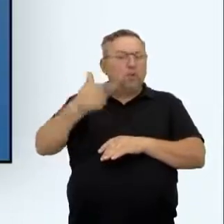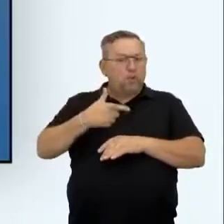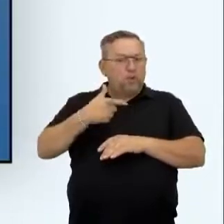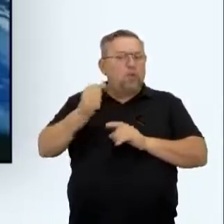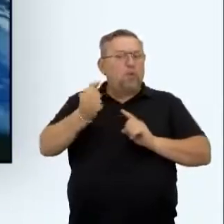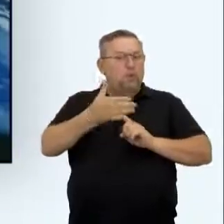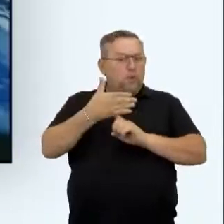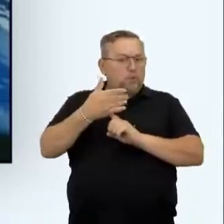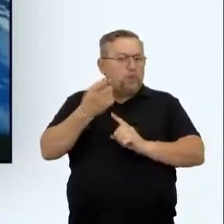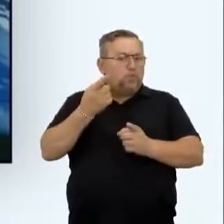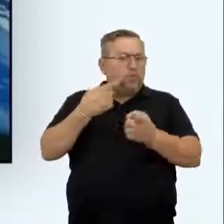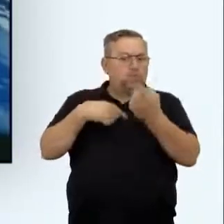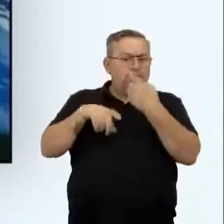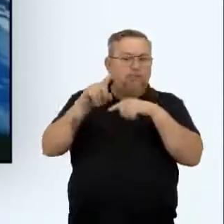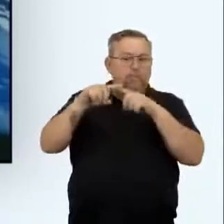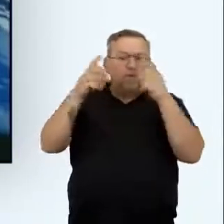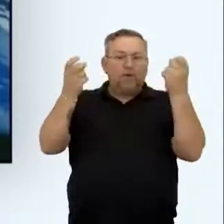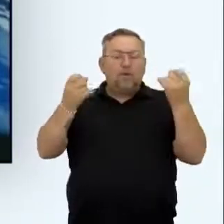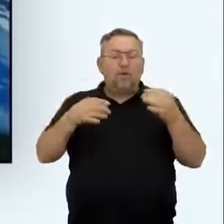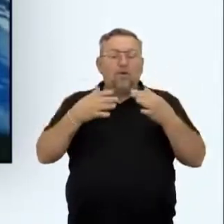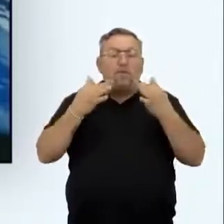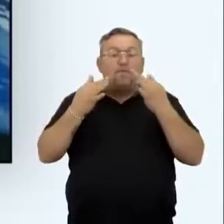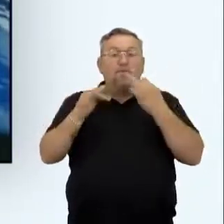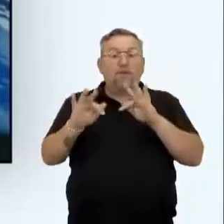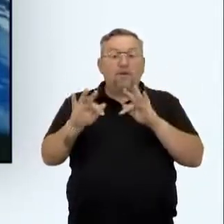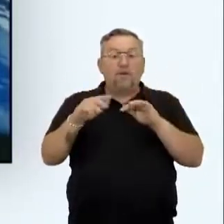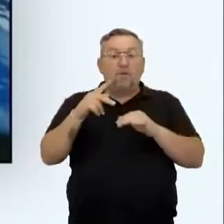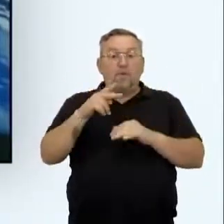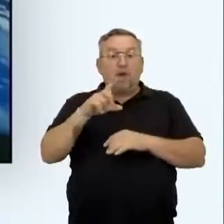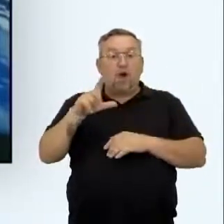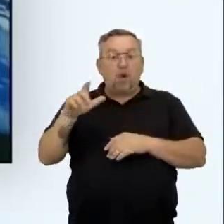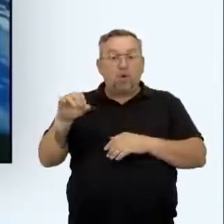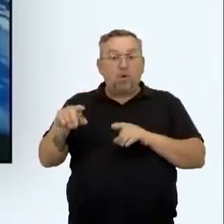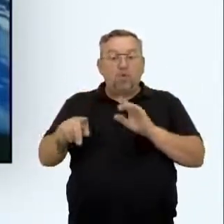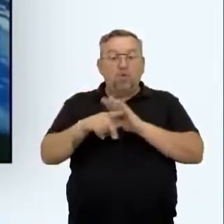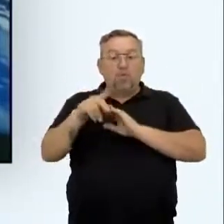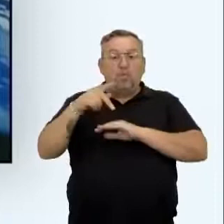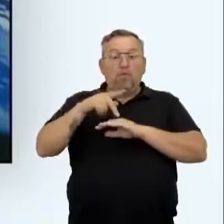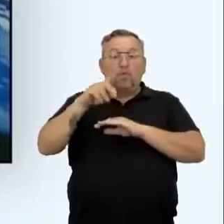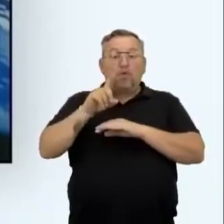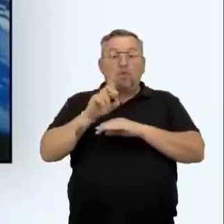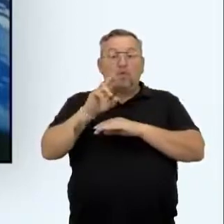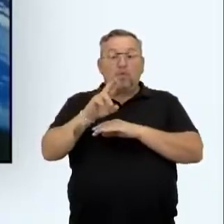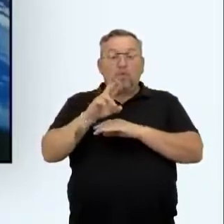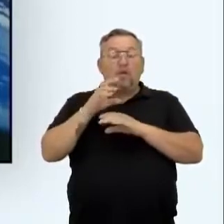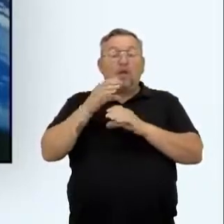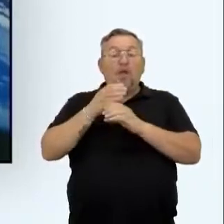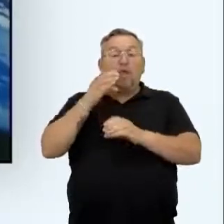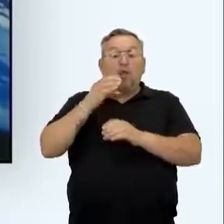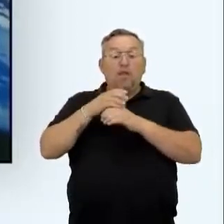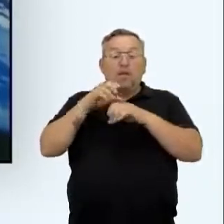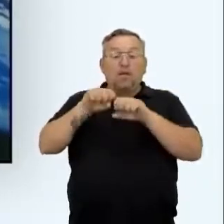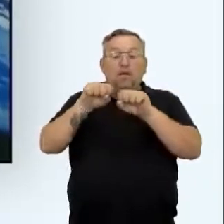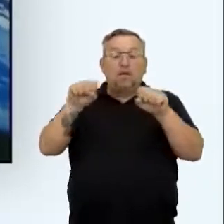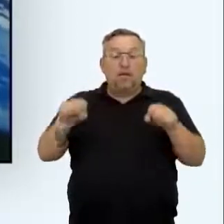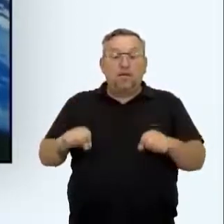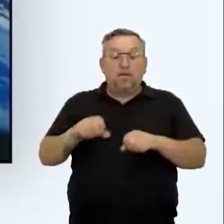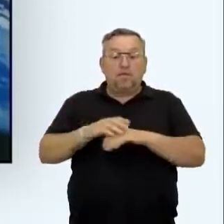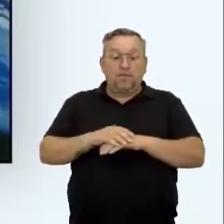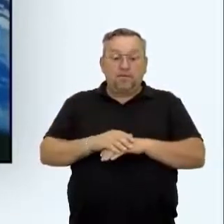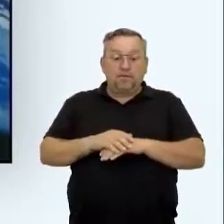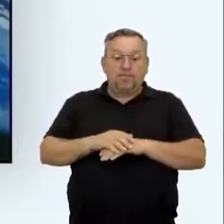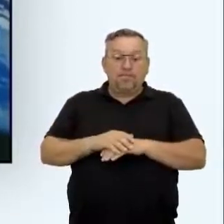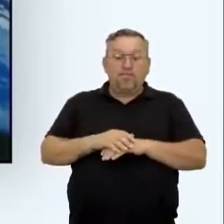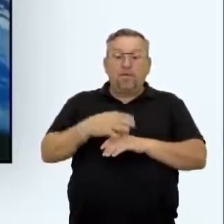tecnologias anteriores, como explica o físico Paulo Rogério Foina, pós-doutor em engenharia de sistemas. É realmente uma revolução.